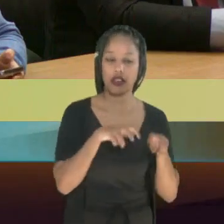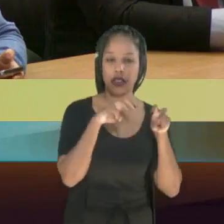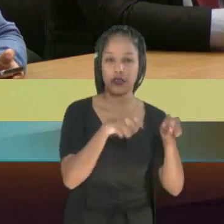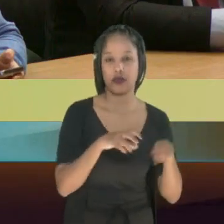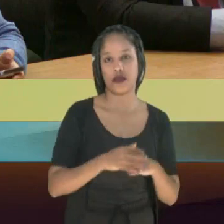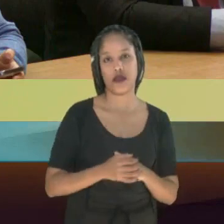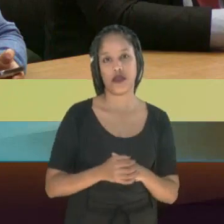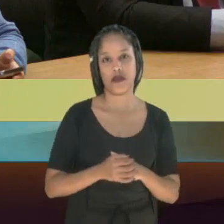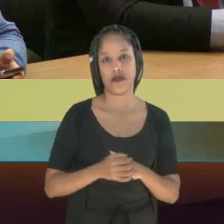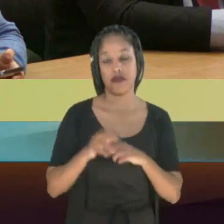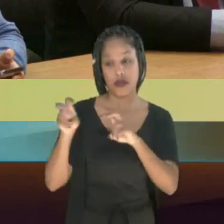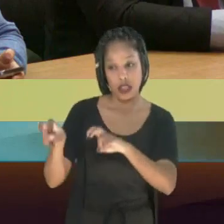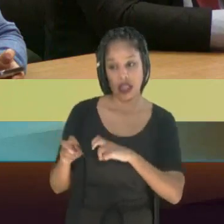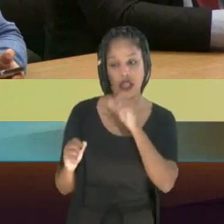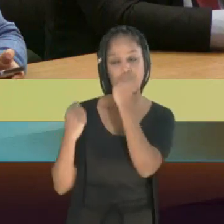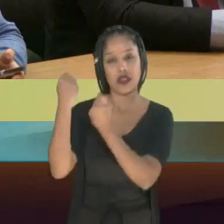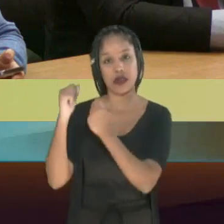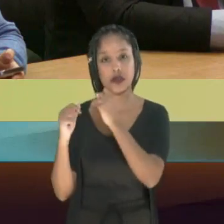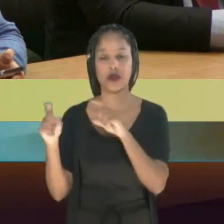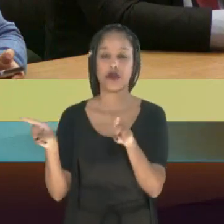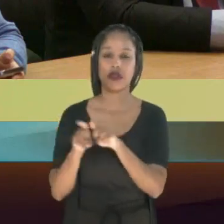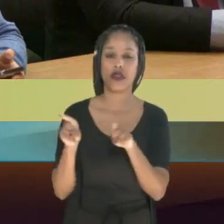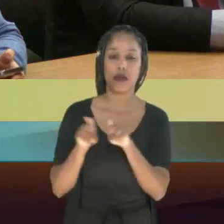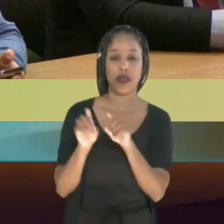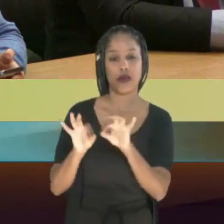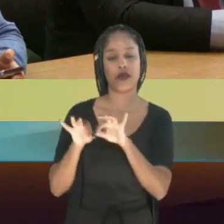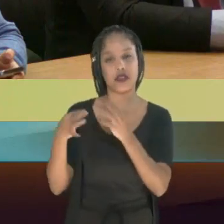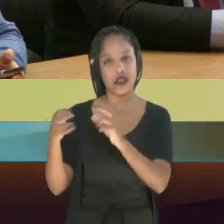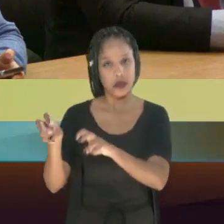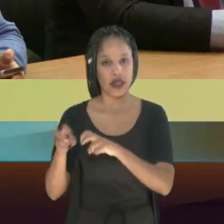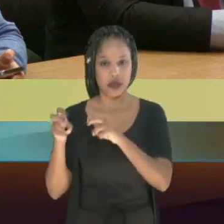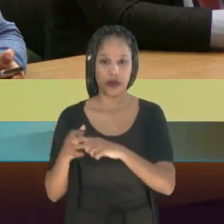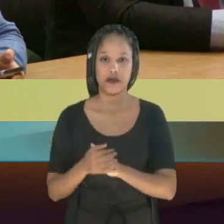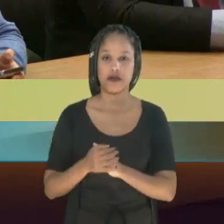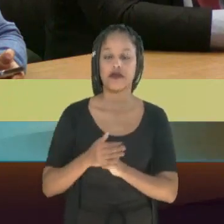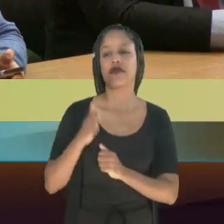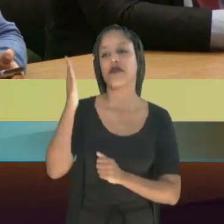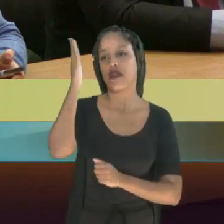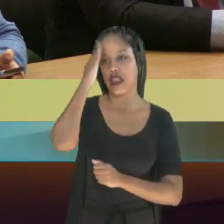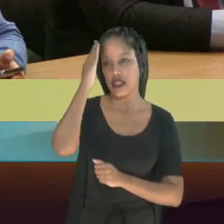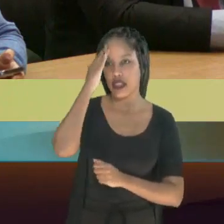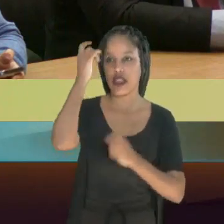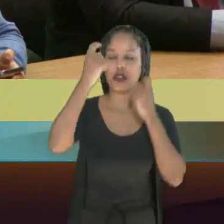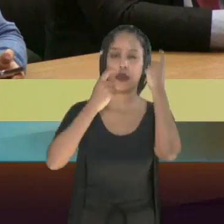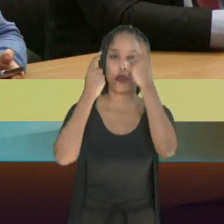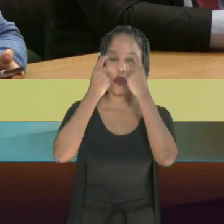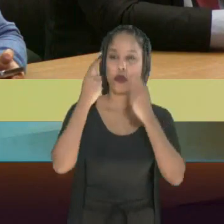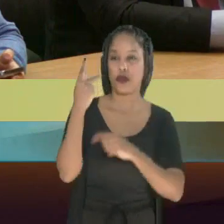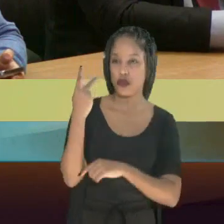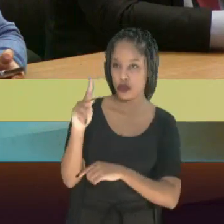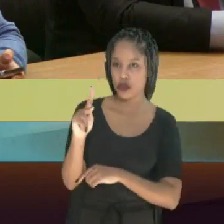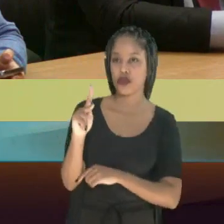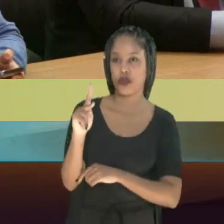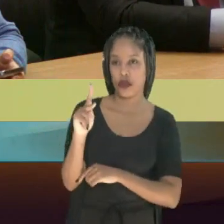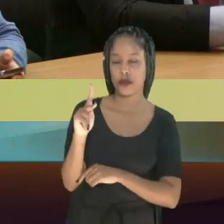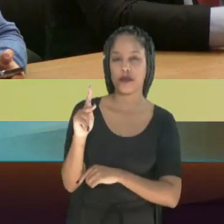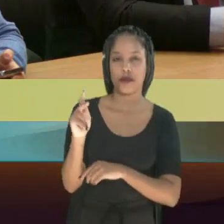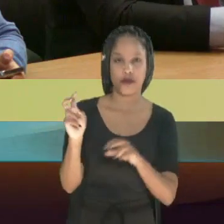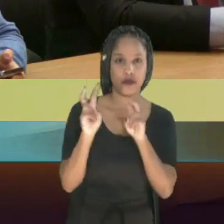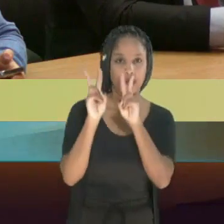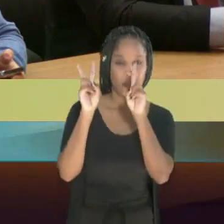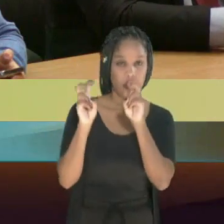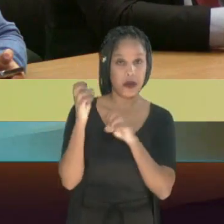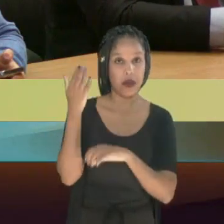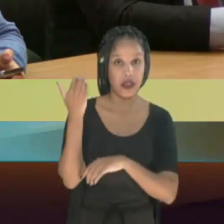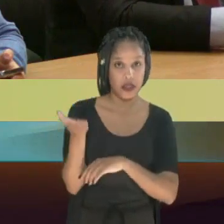do agronegócio, seja ao pequeno agricultor. Entendo vossa preocupação acerca desse